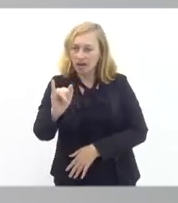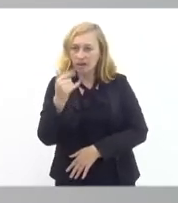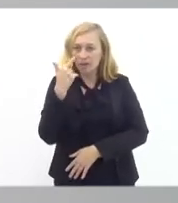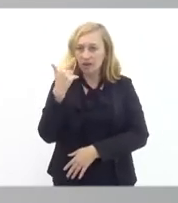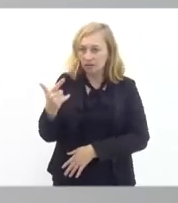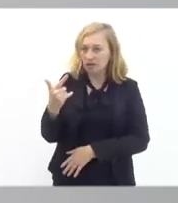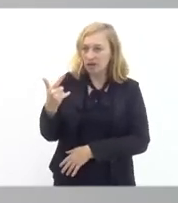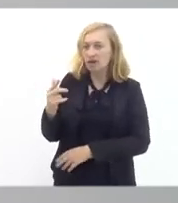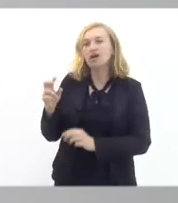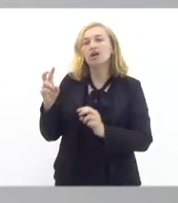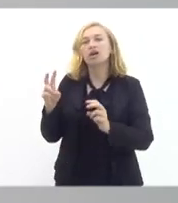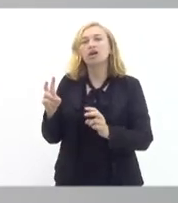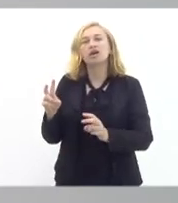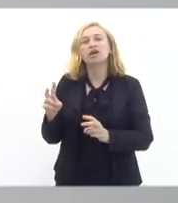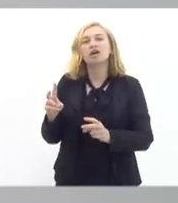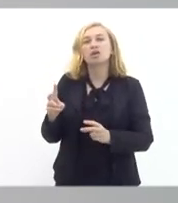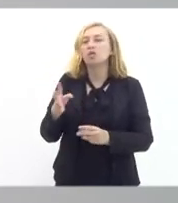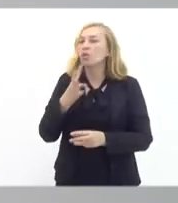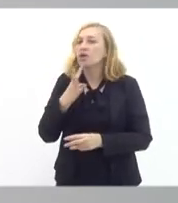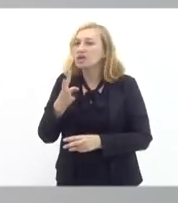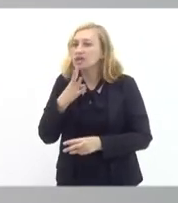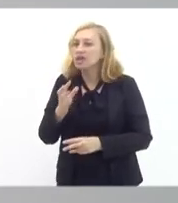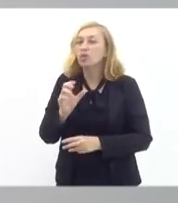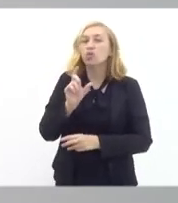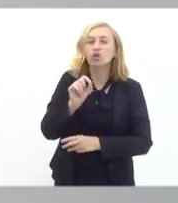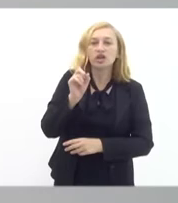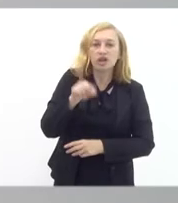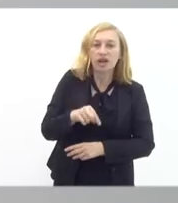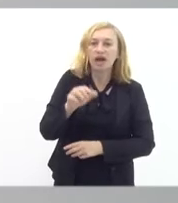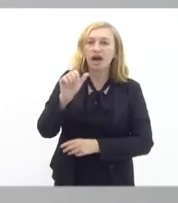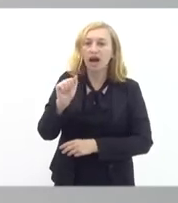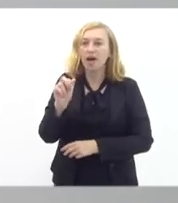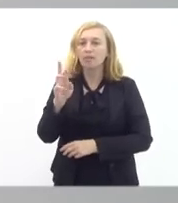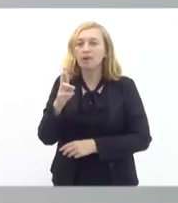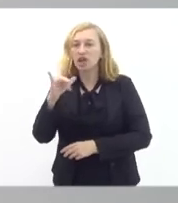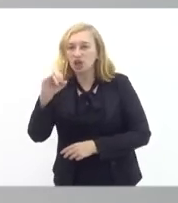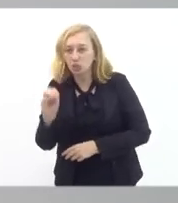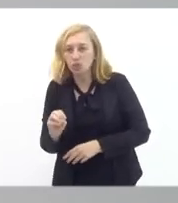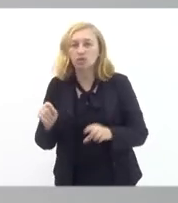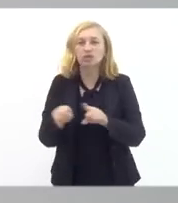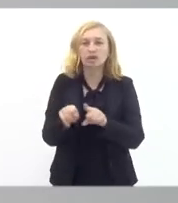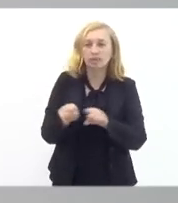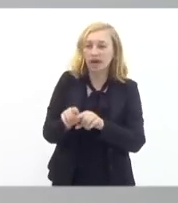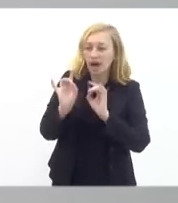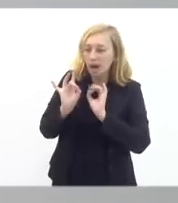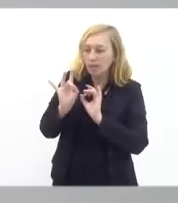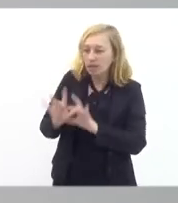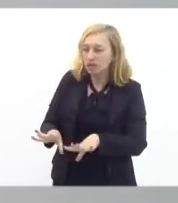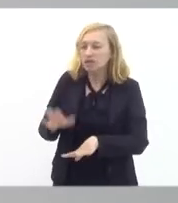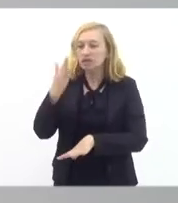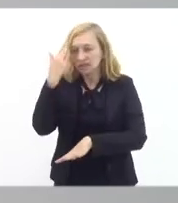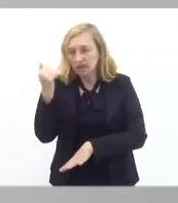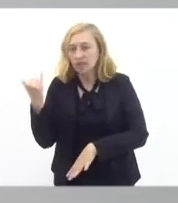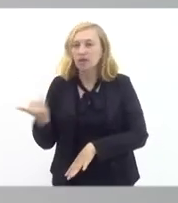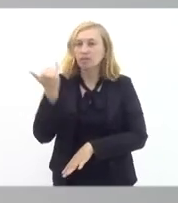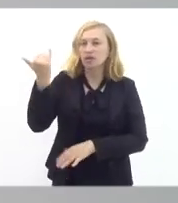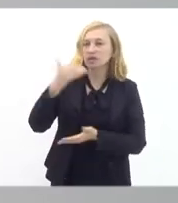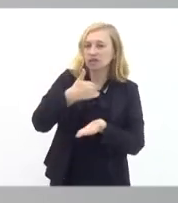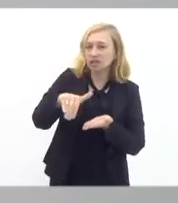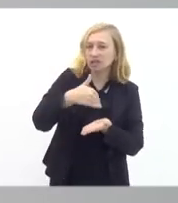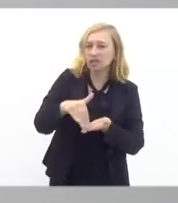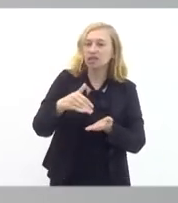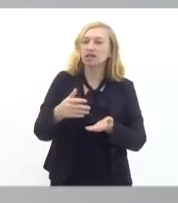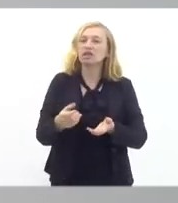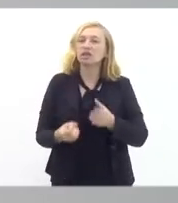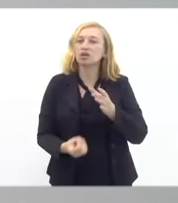animais, conhecer o que é um abrigo, saber o que é abandono. Então, a nossa secretaria realmente sabe da importância e criou uma gerência para